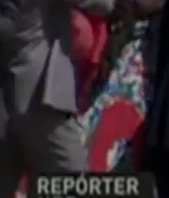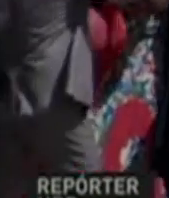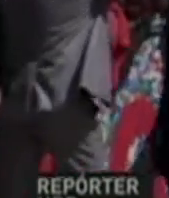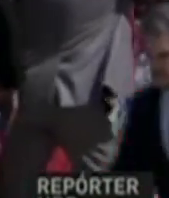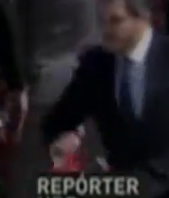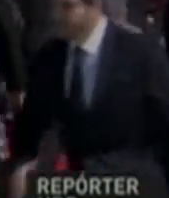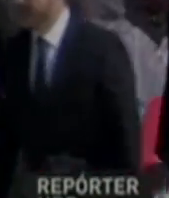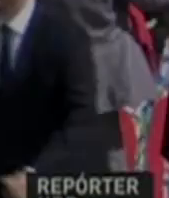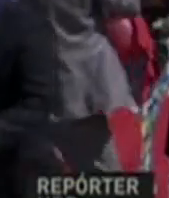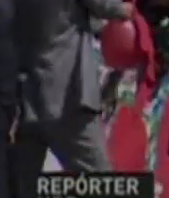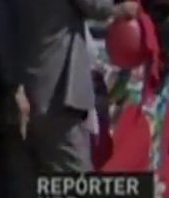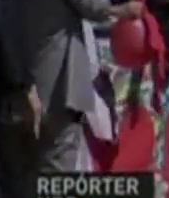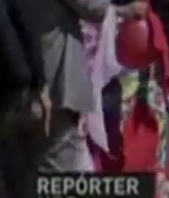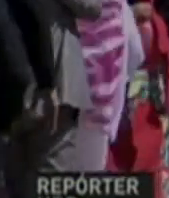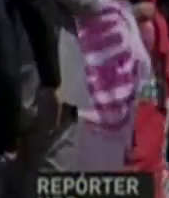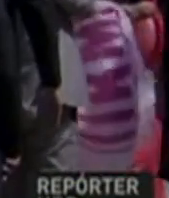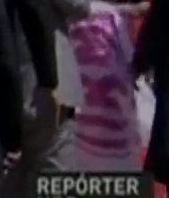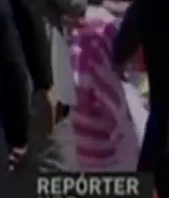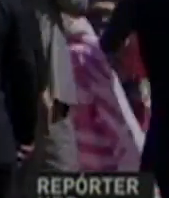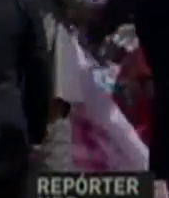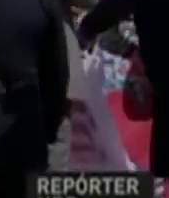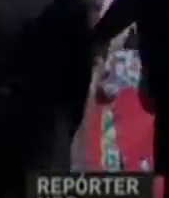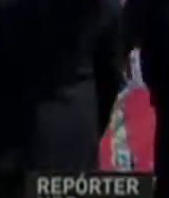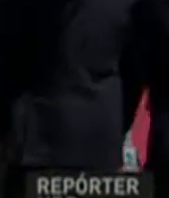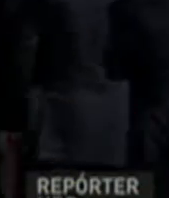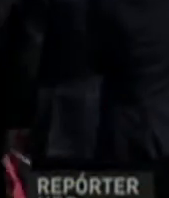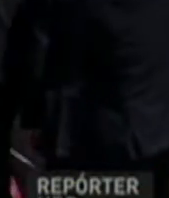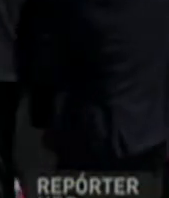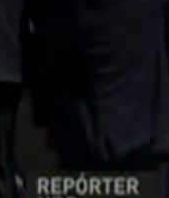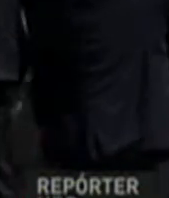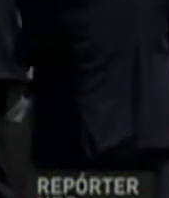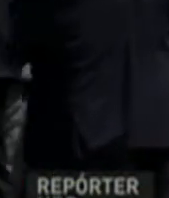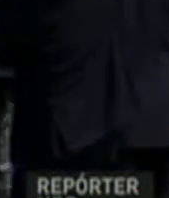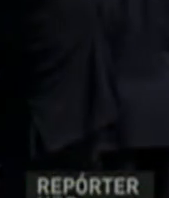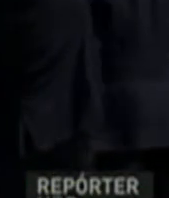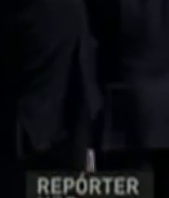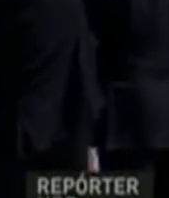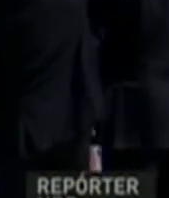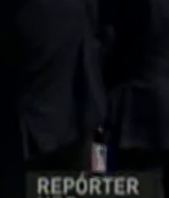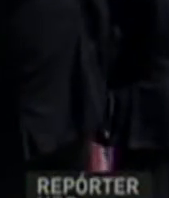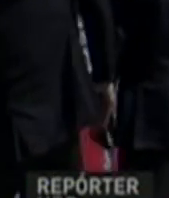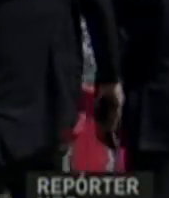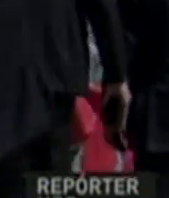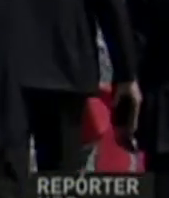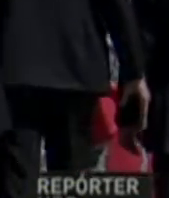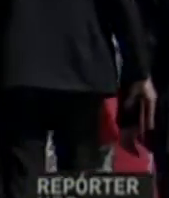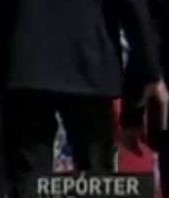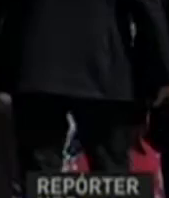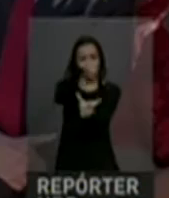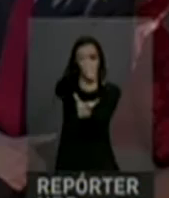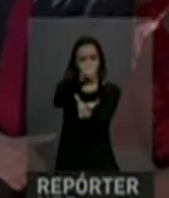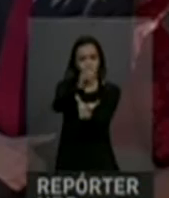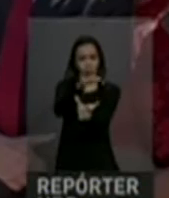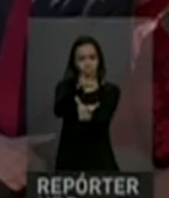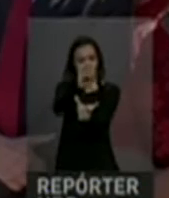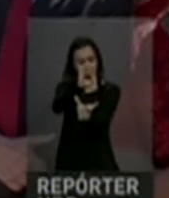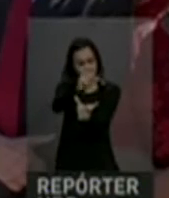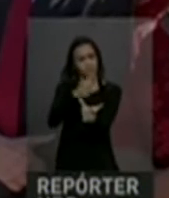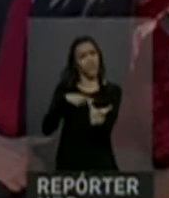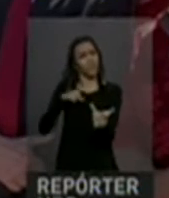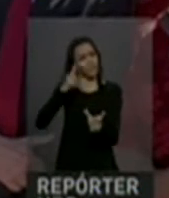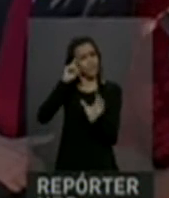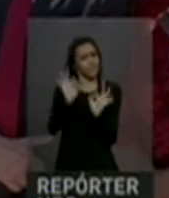dos manifestantes que estavam do lado de fora do palácio, cumprimentou os apoiadores e discursou. Nós vamos